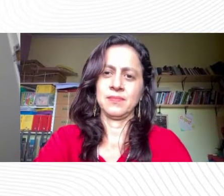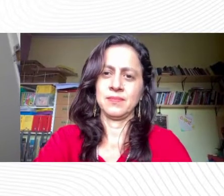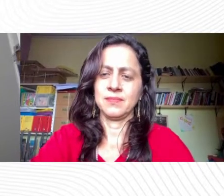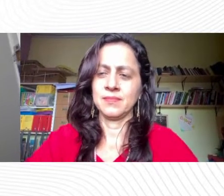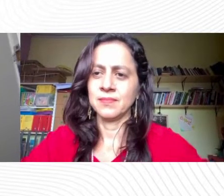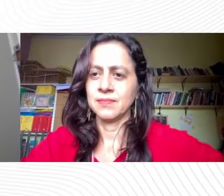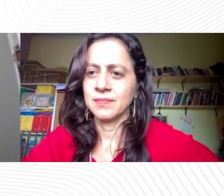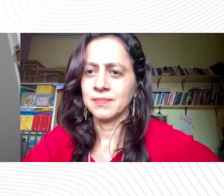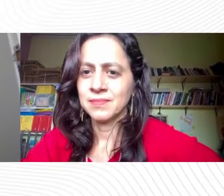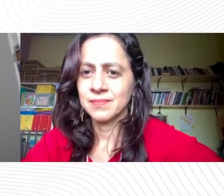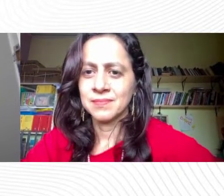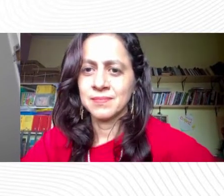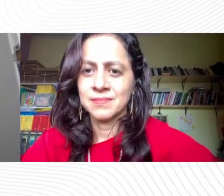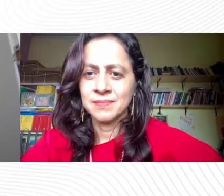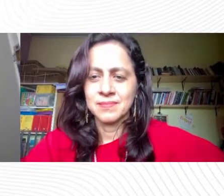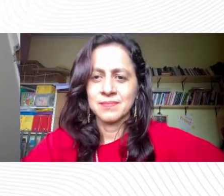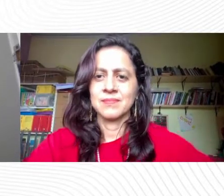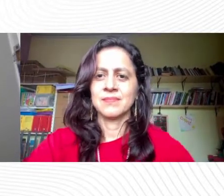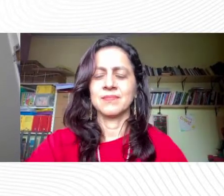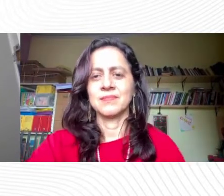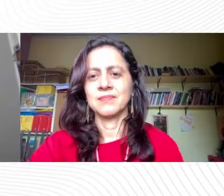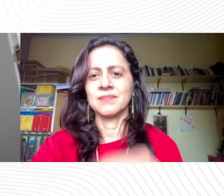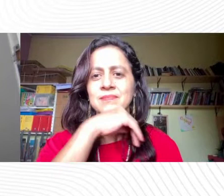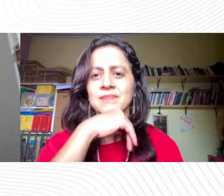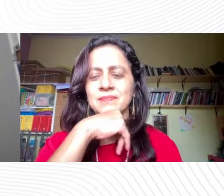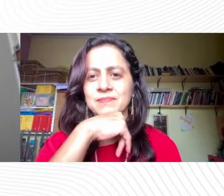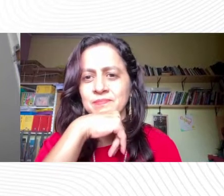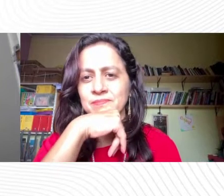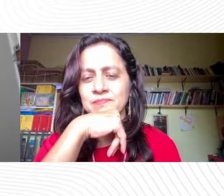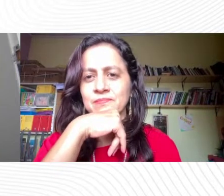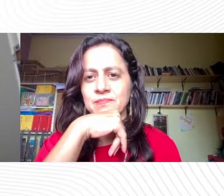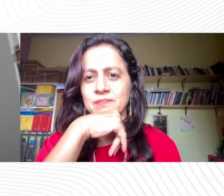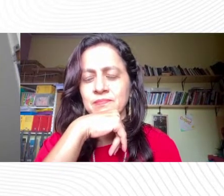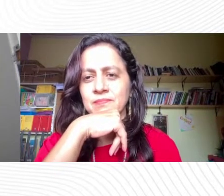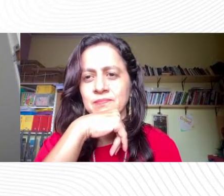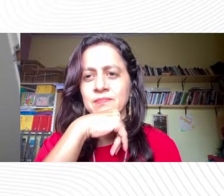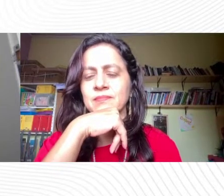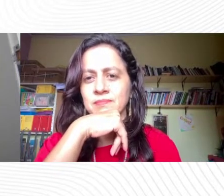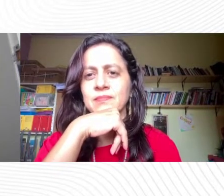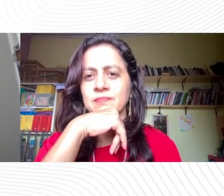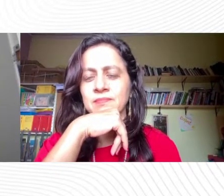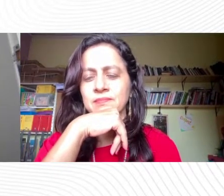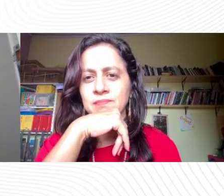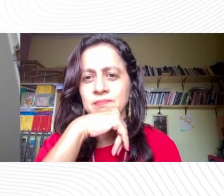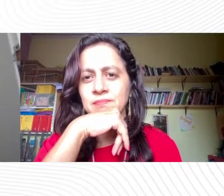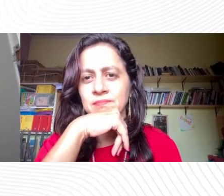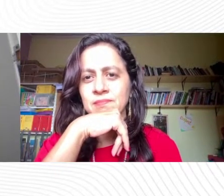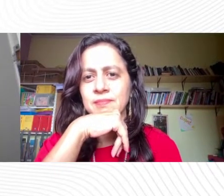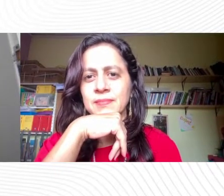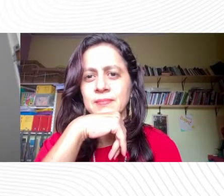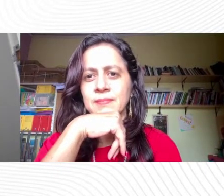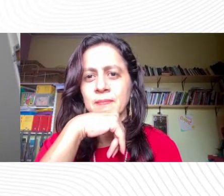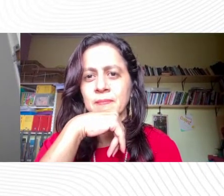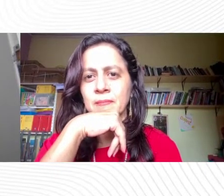da Universidade Estadual do Maranhão, isso do Departamento de Ciências Sociais, e ela também é doutora em políticas públicas. A